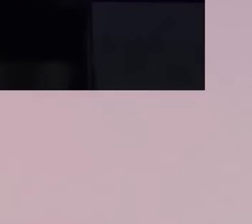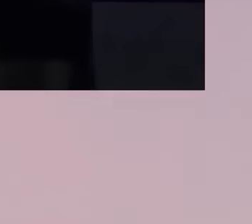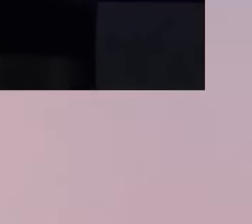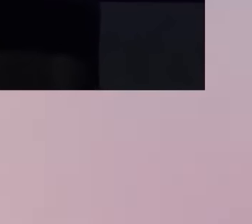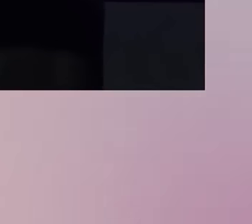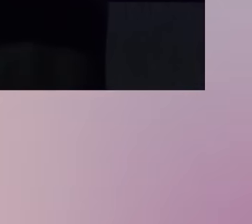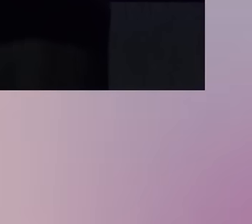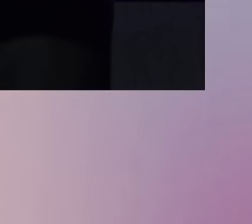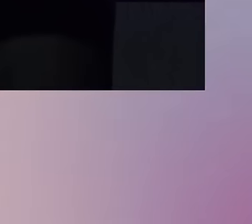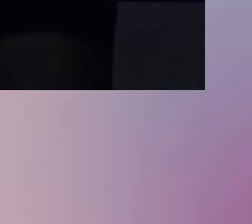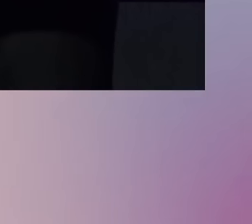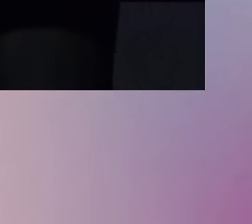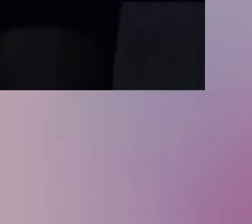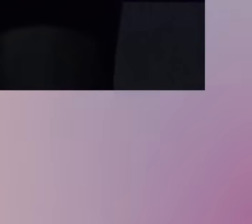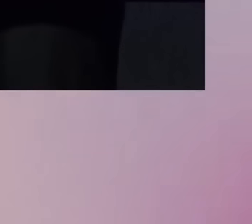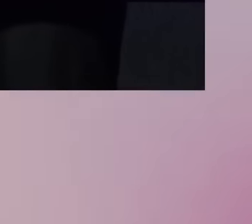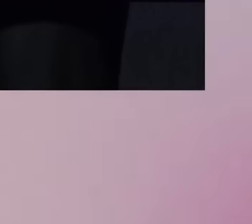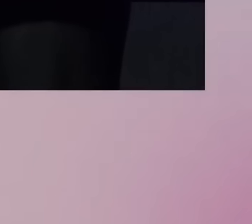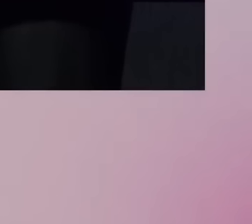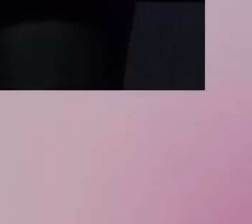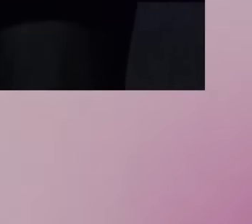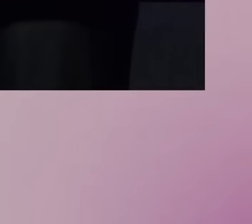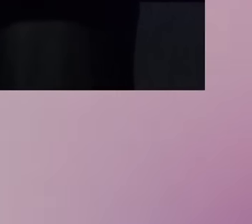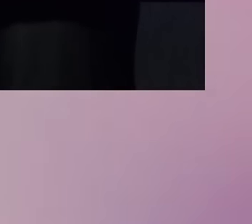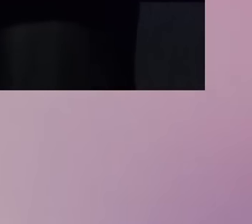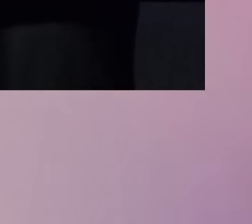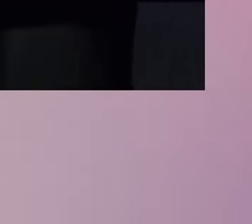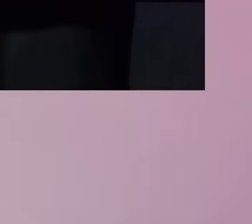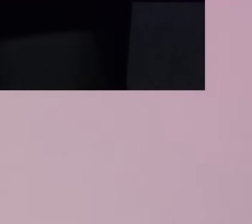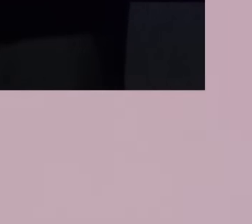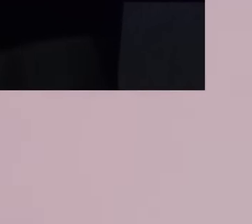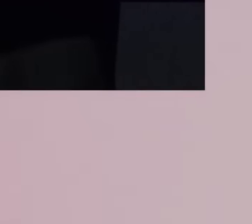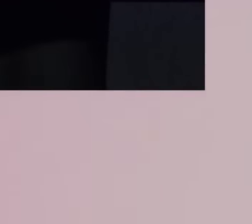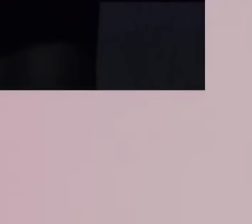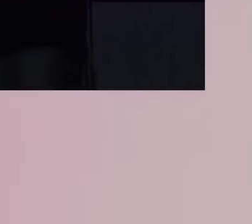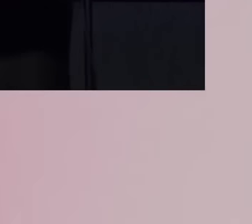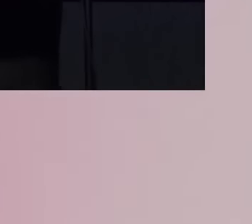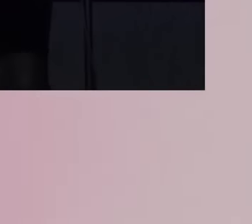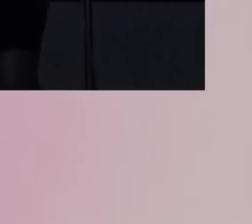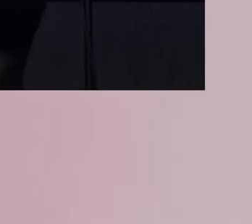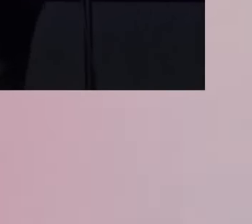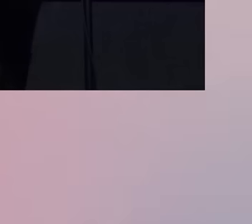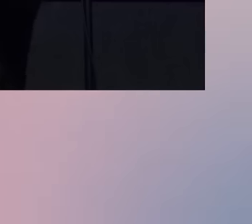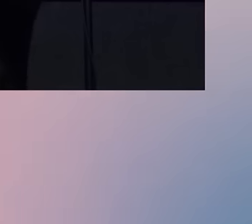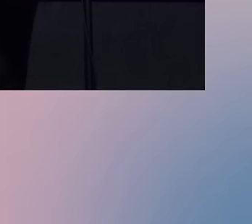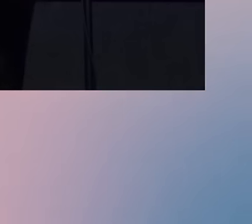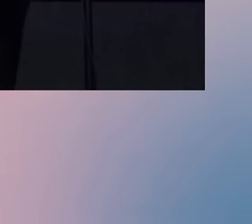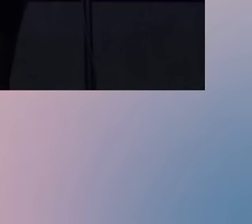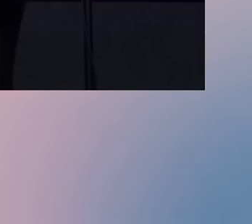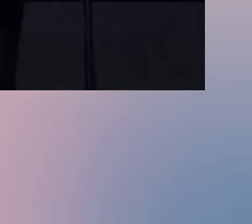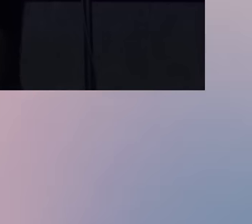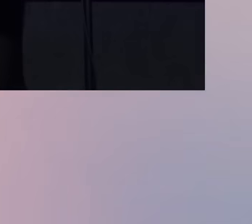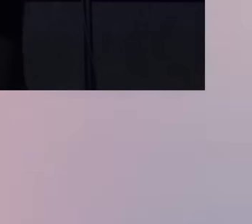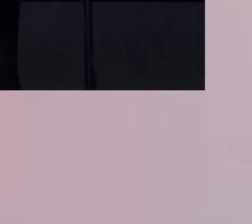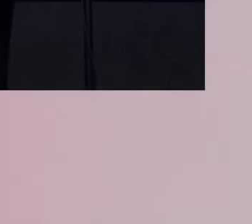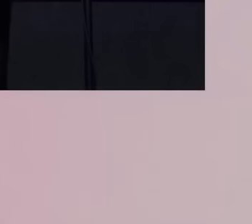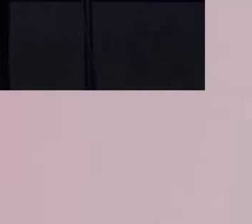para aqui e te mostrarei o que deve acontecer depois dessas coisas. Quando João ele subiu,